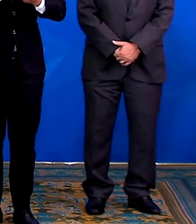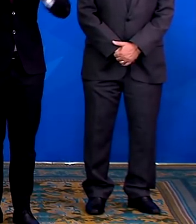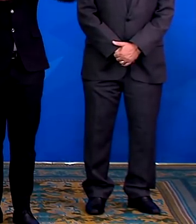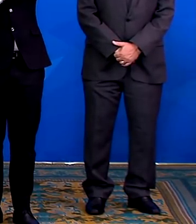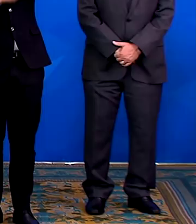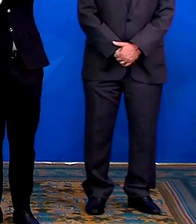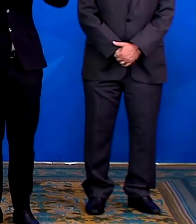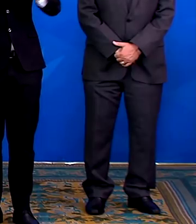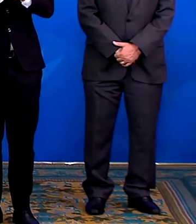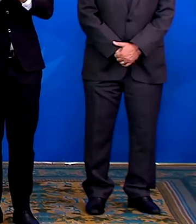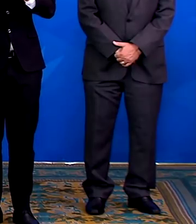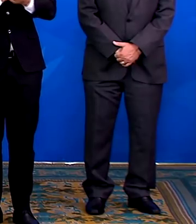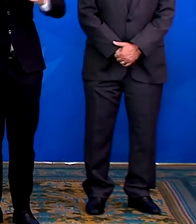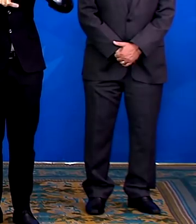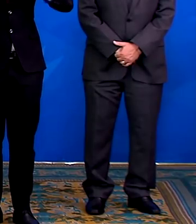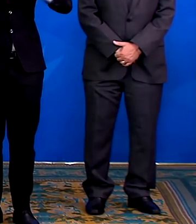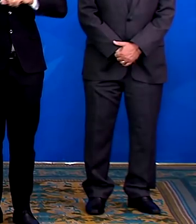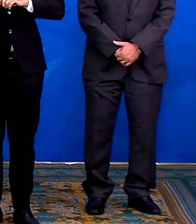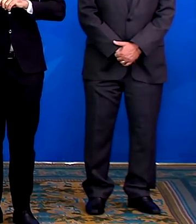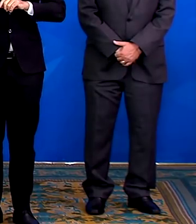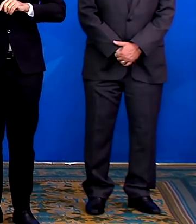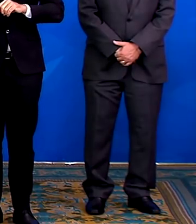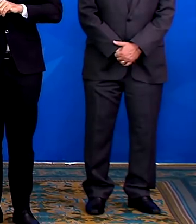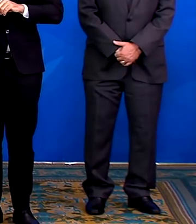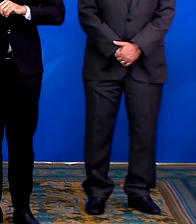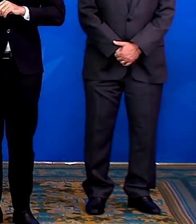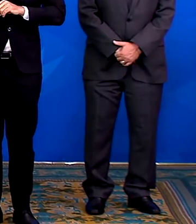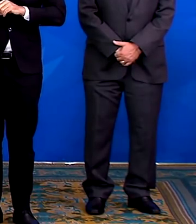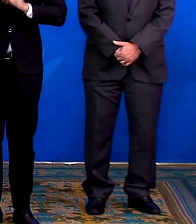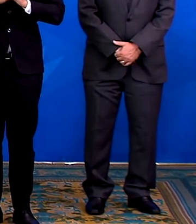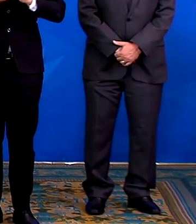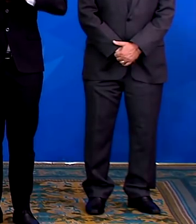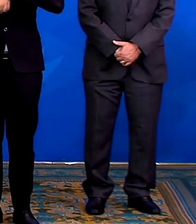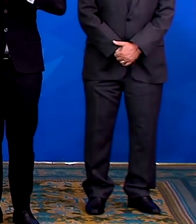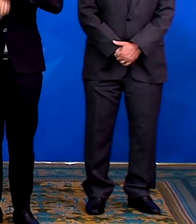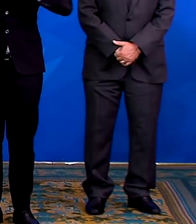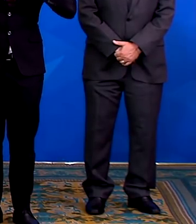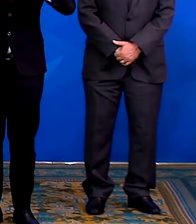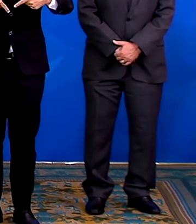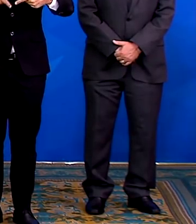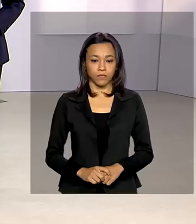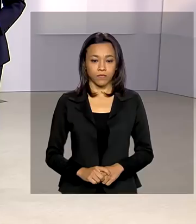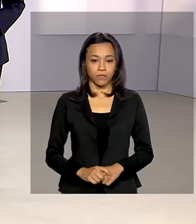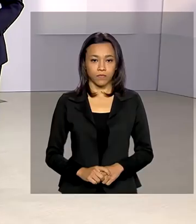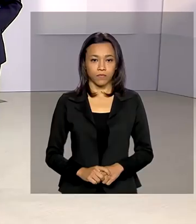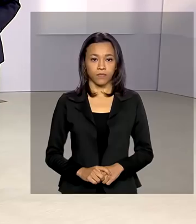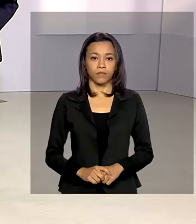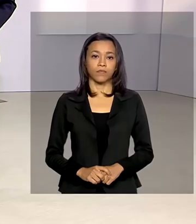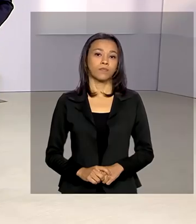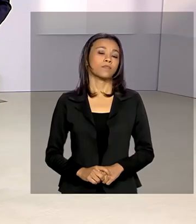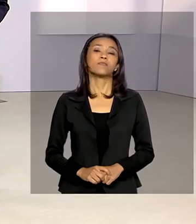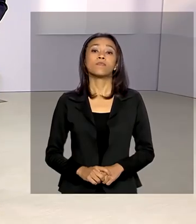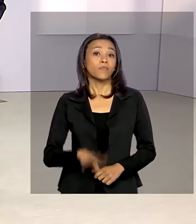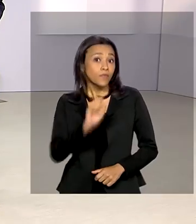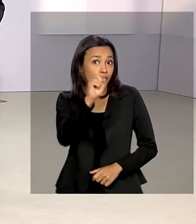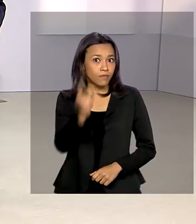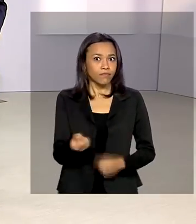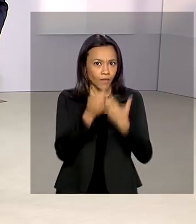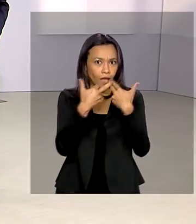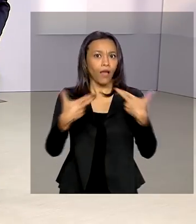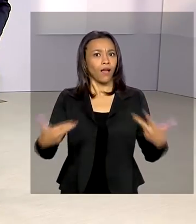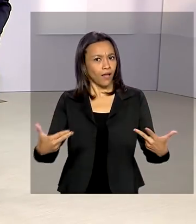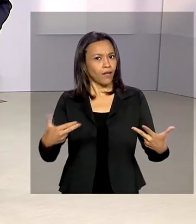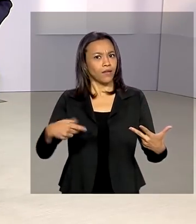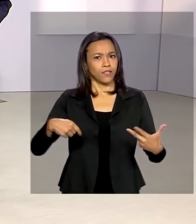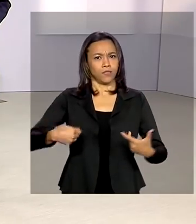manterem os empregos, que foi a promessa do presidente. Lutar pela preservação dos empregos. E uma novidade para